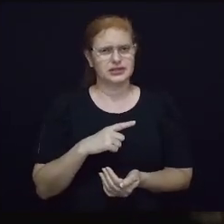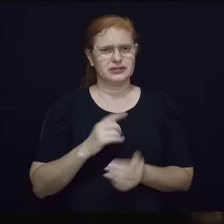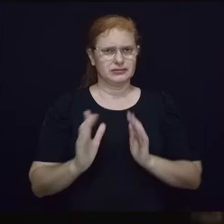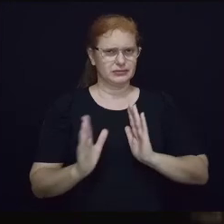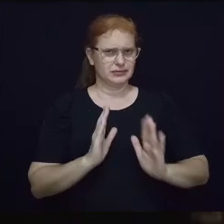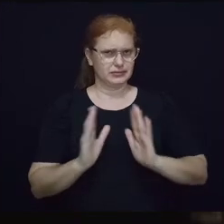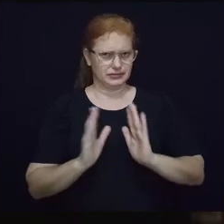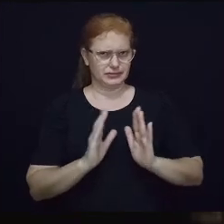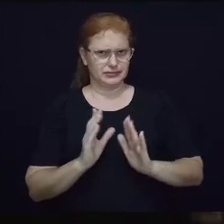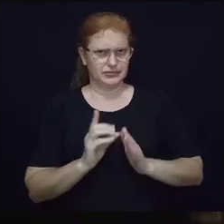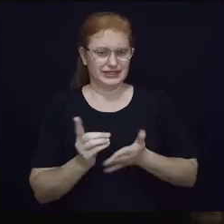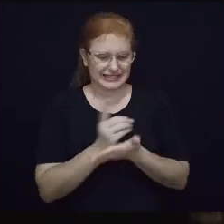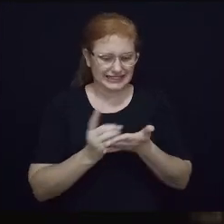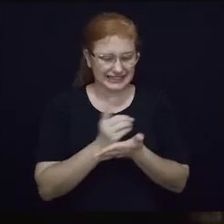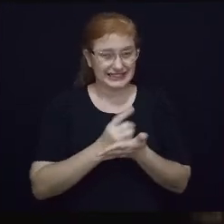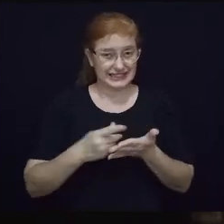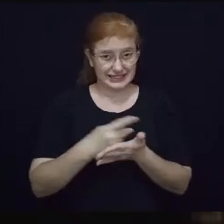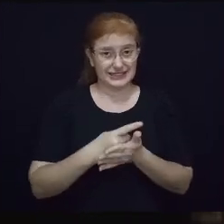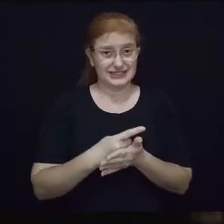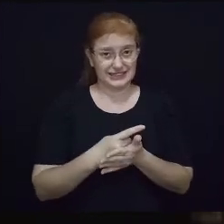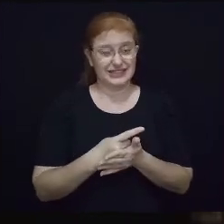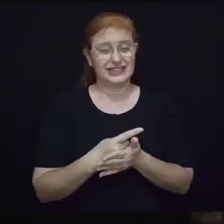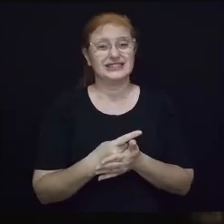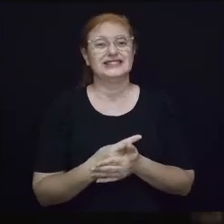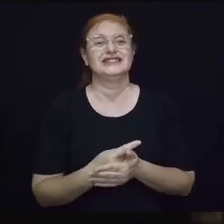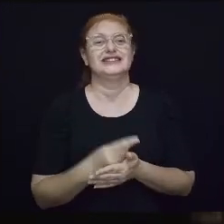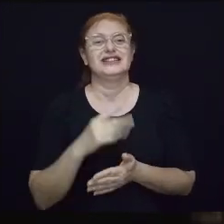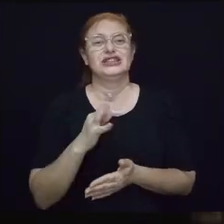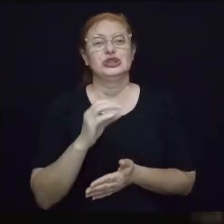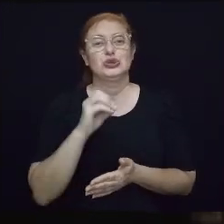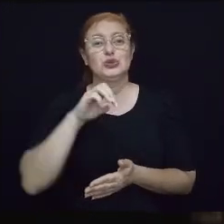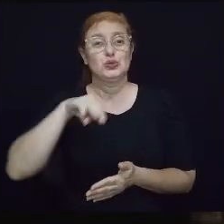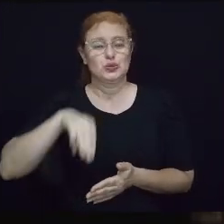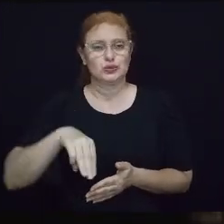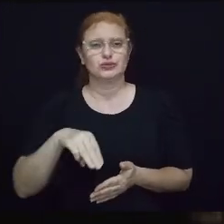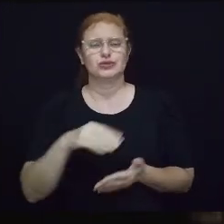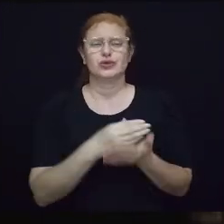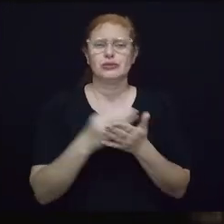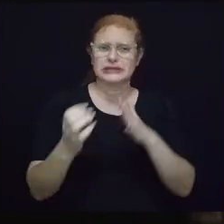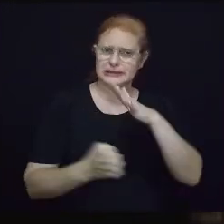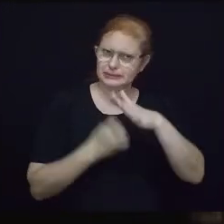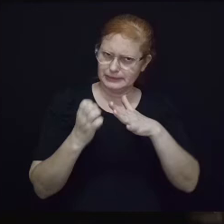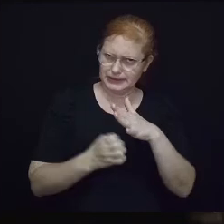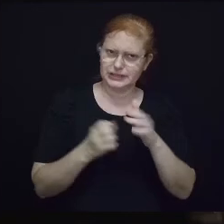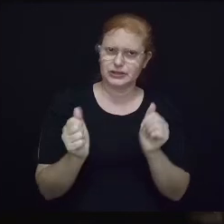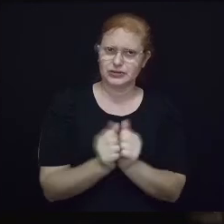da Design Toon. Porque quando eu comecei com a Lia Design Toon,